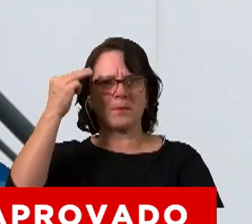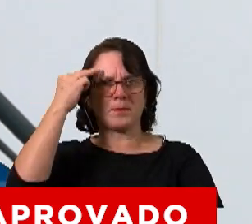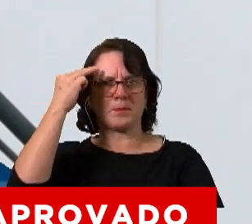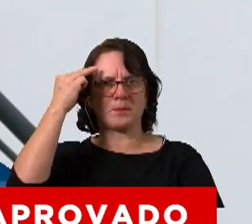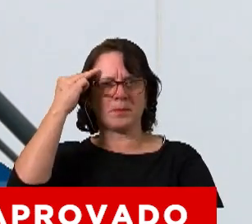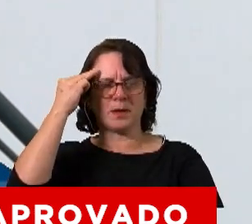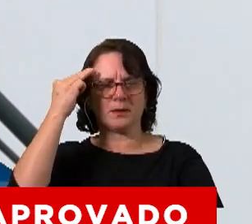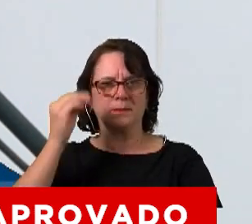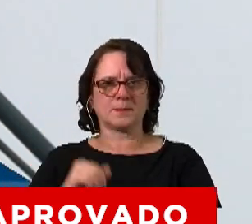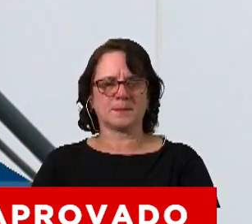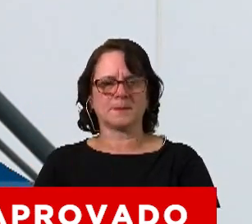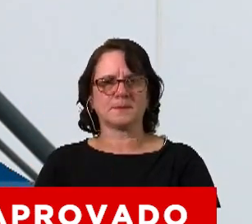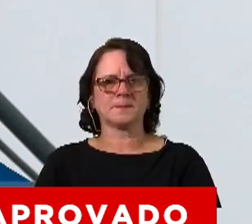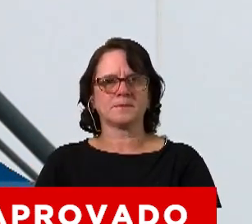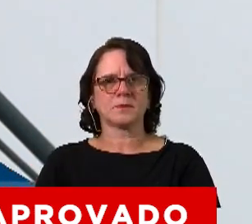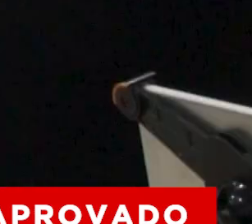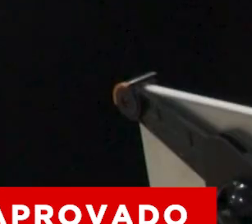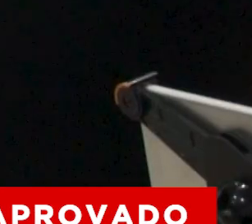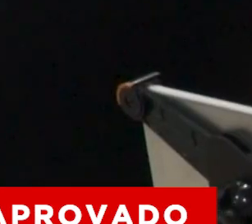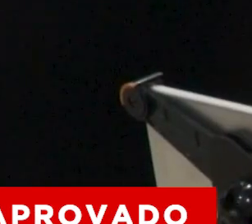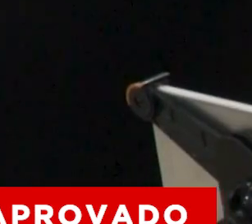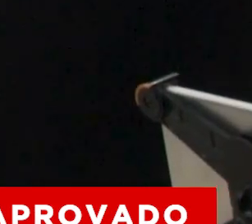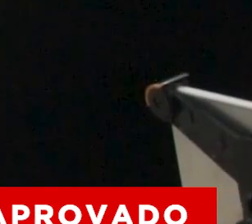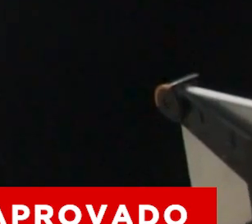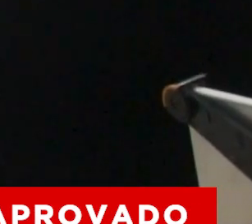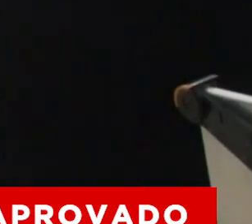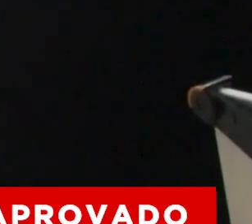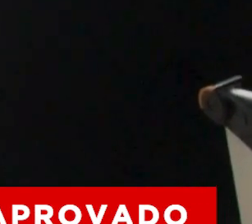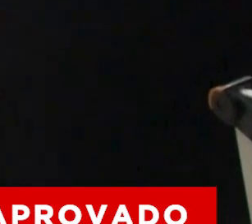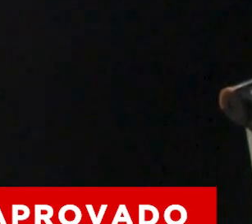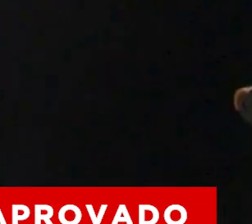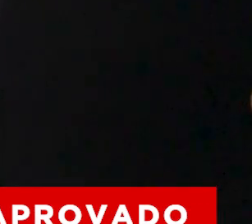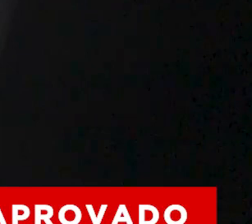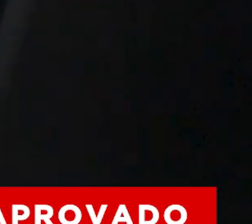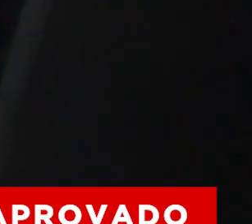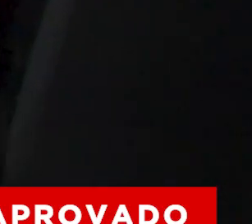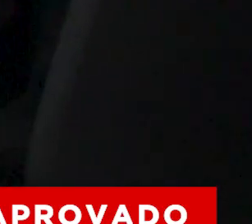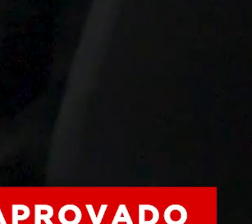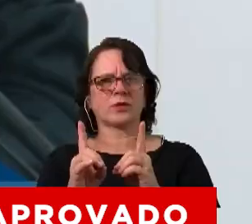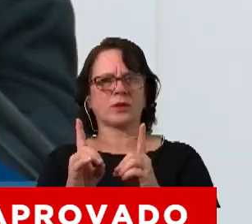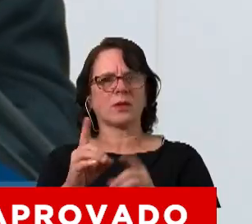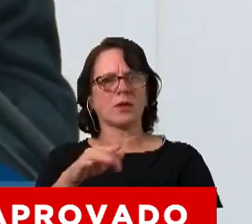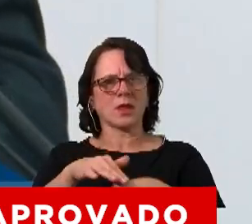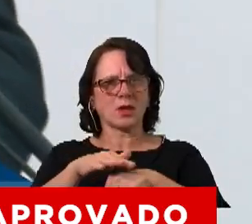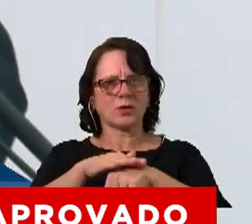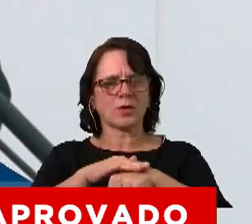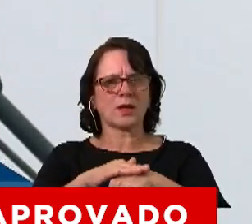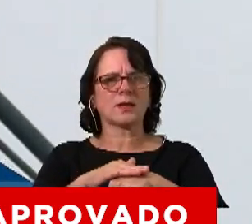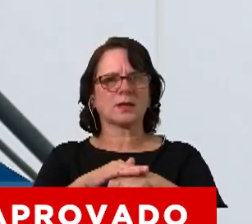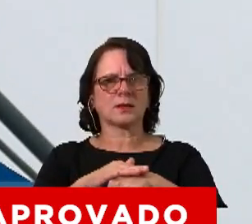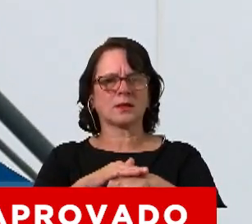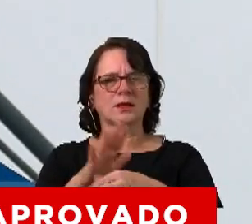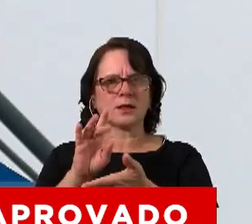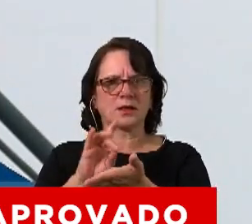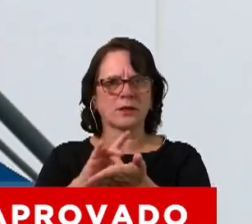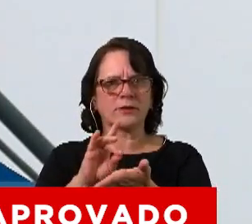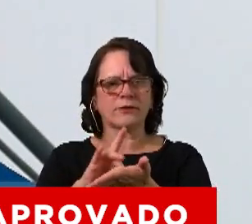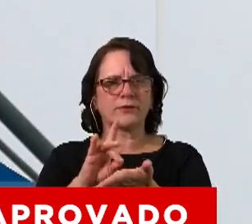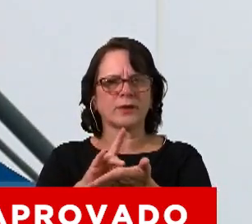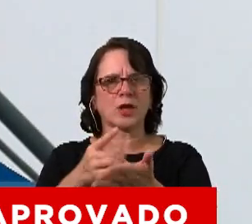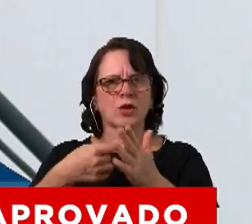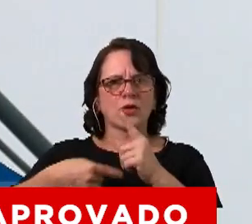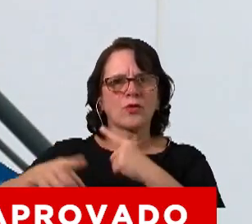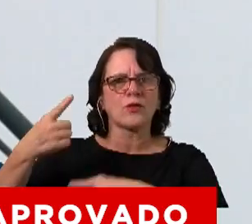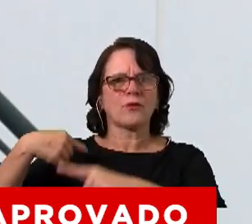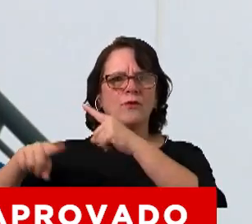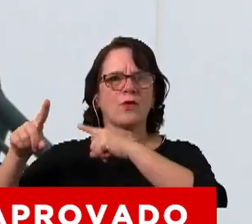Infelizmente, presidente, eu espero que ele não tenha o diagnóstico dessa doença, que ele caia em si, na real, volte atrás dos